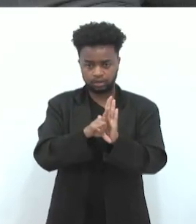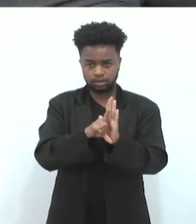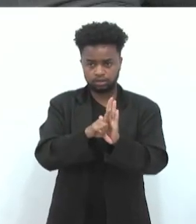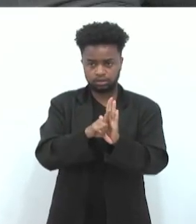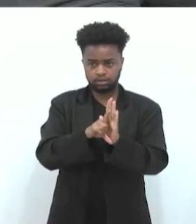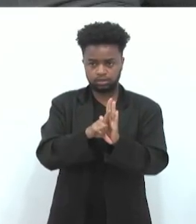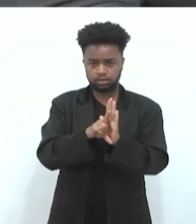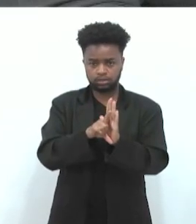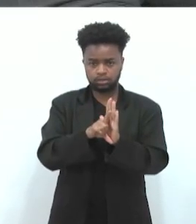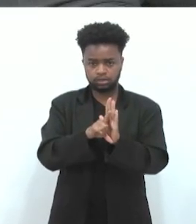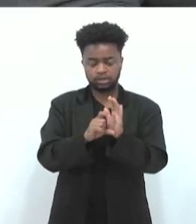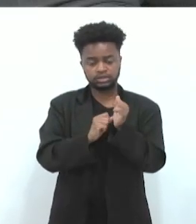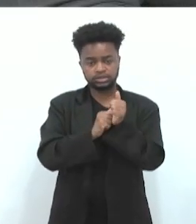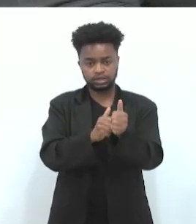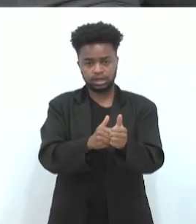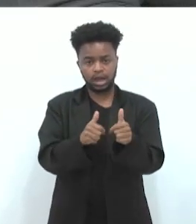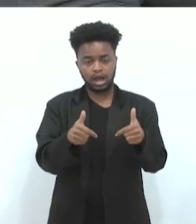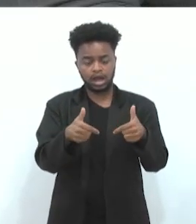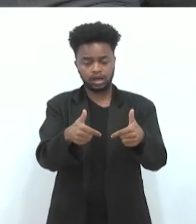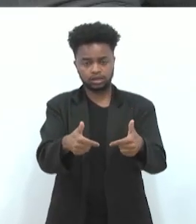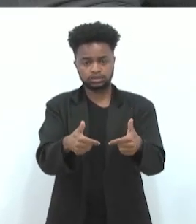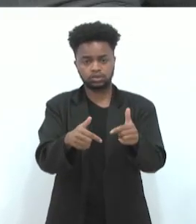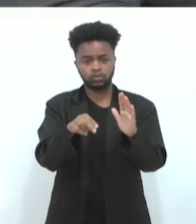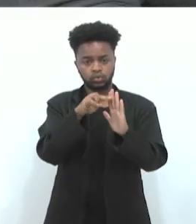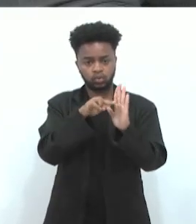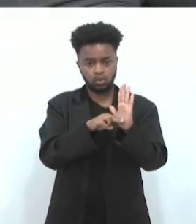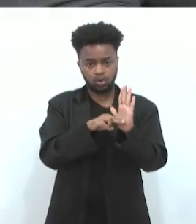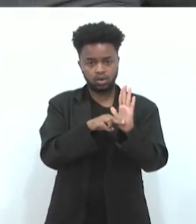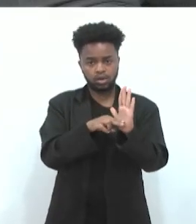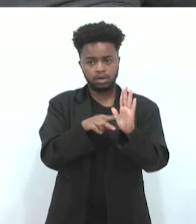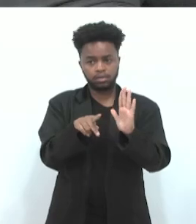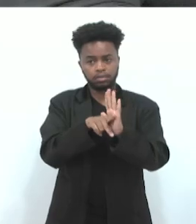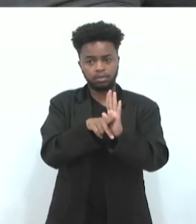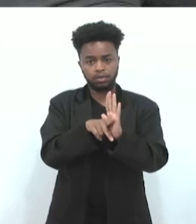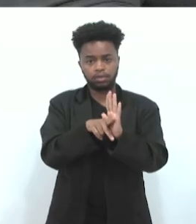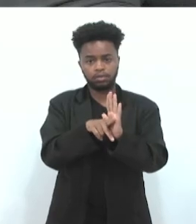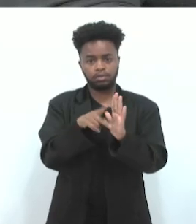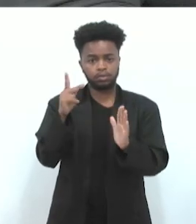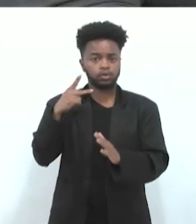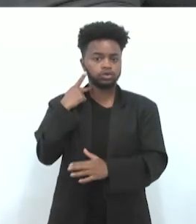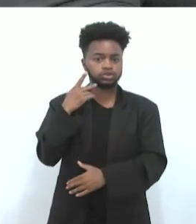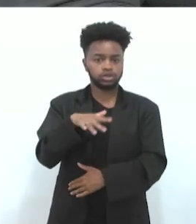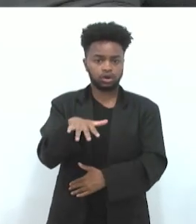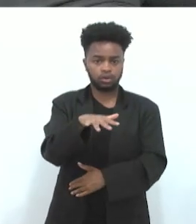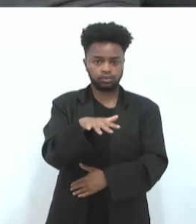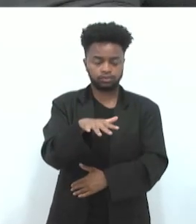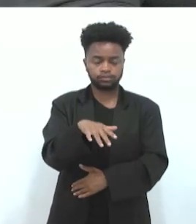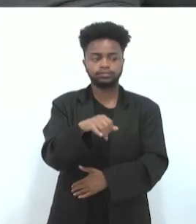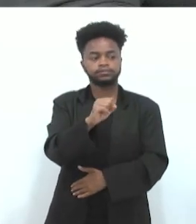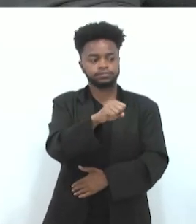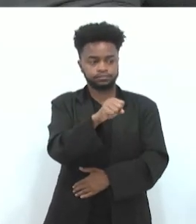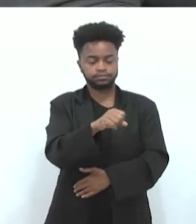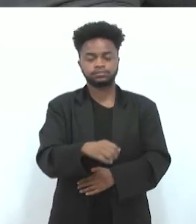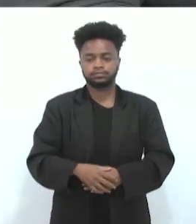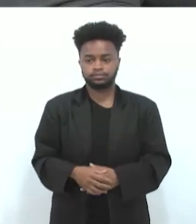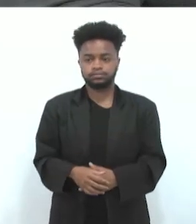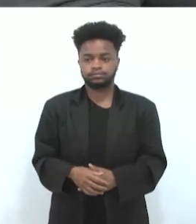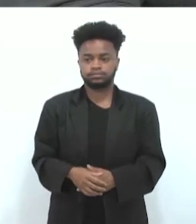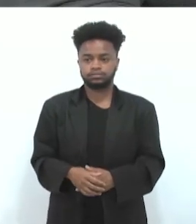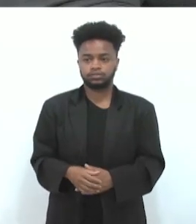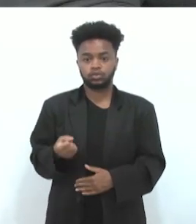base no ato normativo da PGE. por conta de um enunciado normativo da Procuradoria-Geral do Estado. Isso. Esse enunciado número